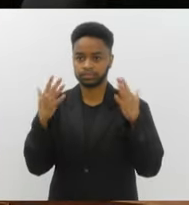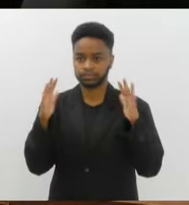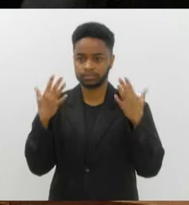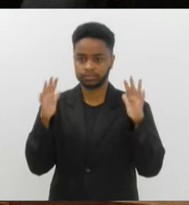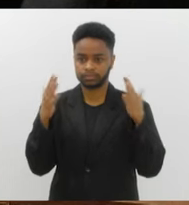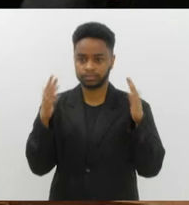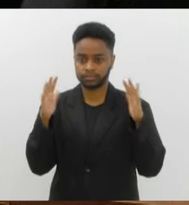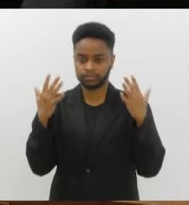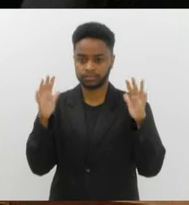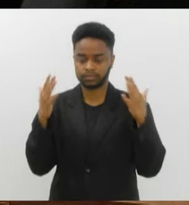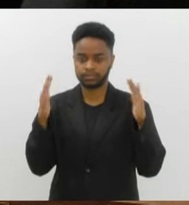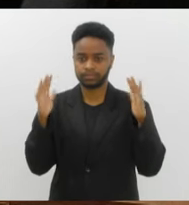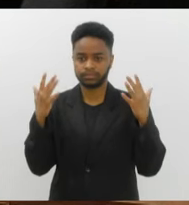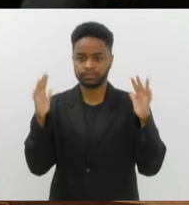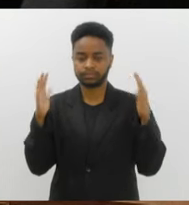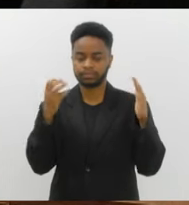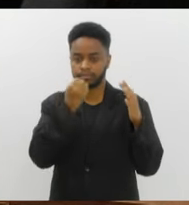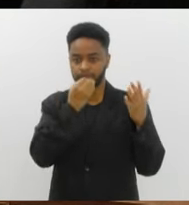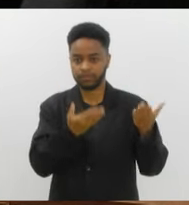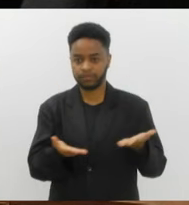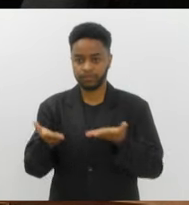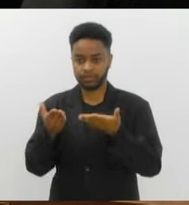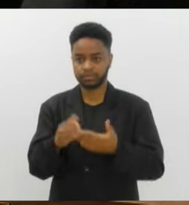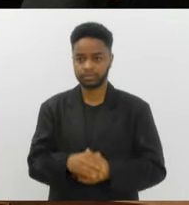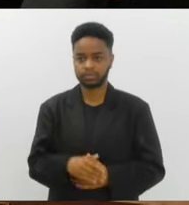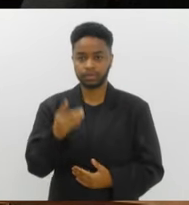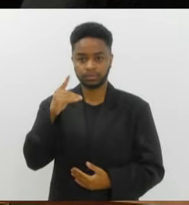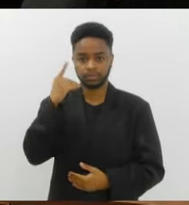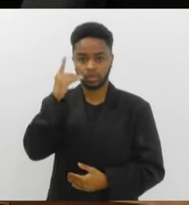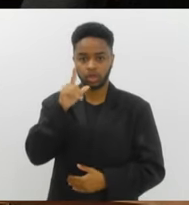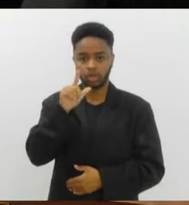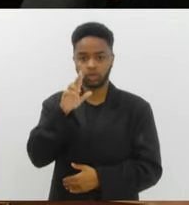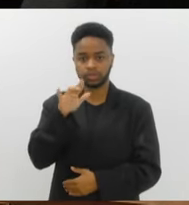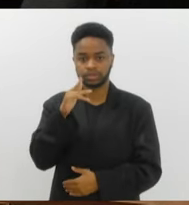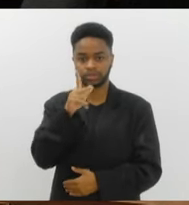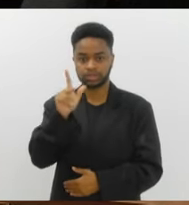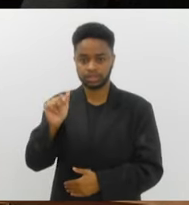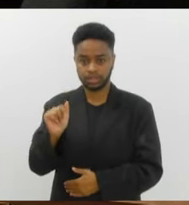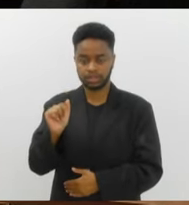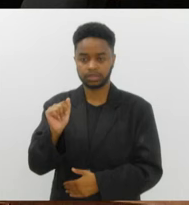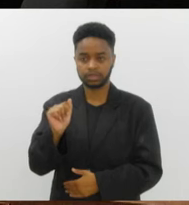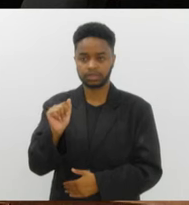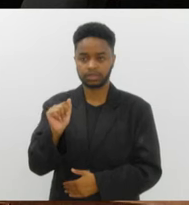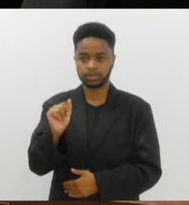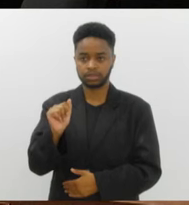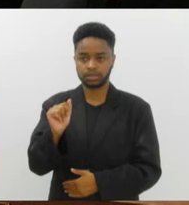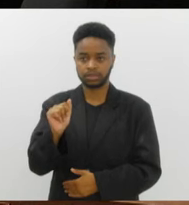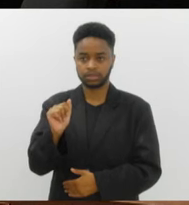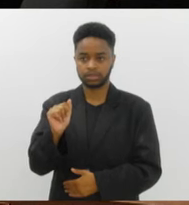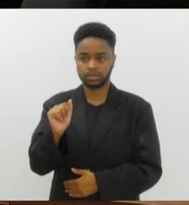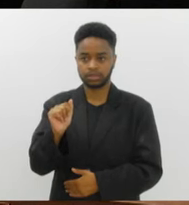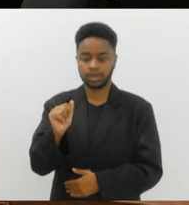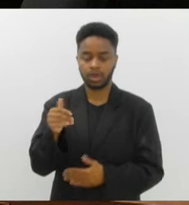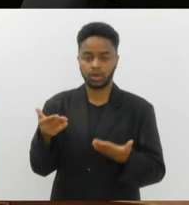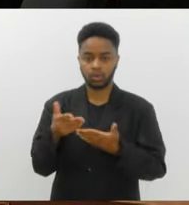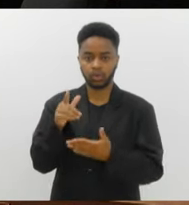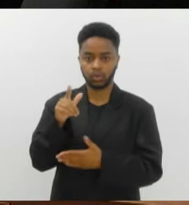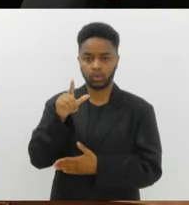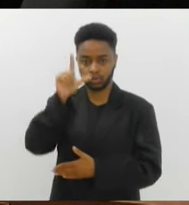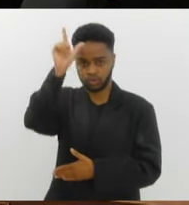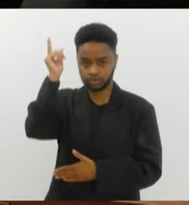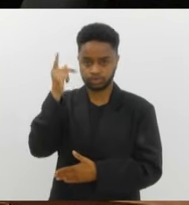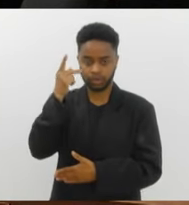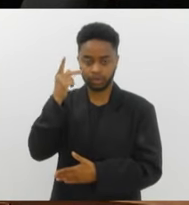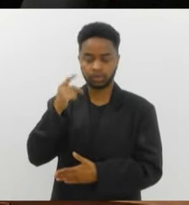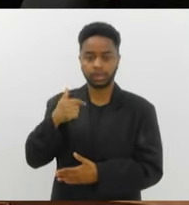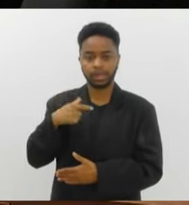muito bem-vindo, Bruno. A deputada Lucinha está... Próximo orador, o deputado Luiz Paulo, enquanto ele